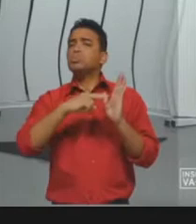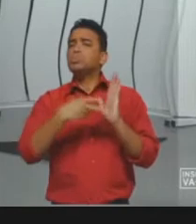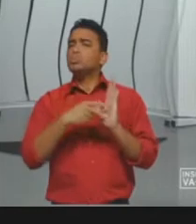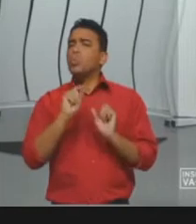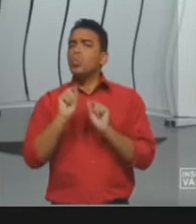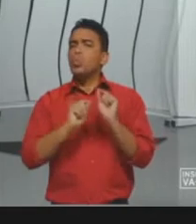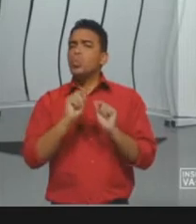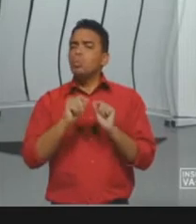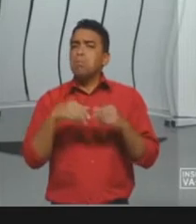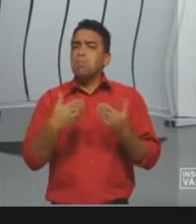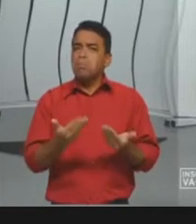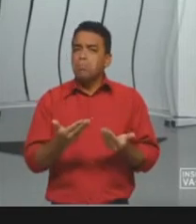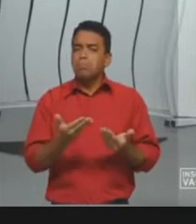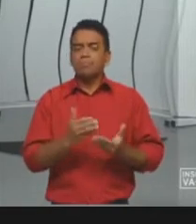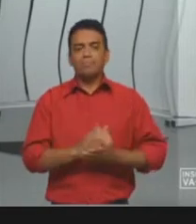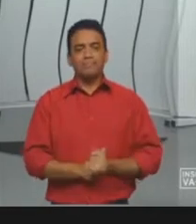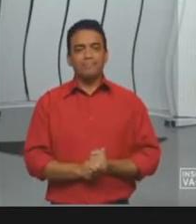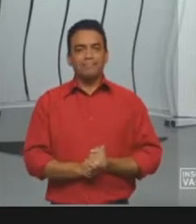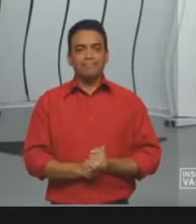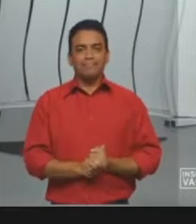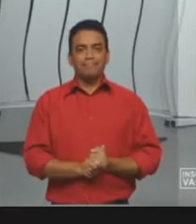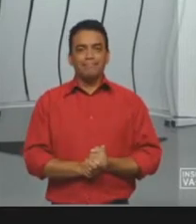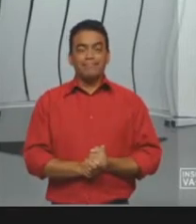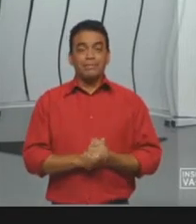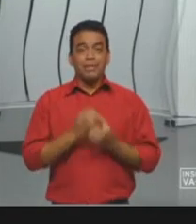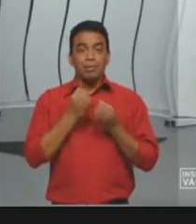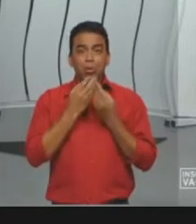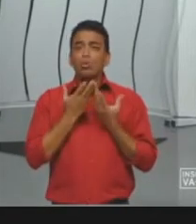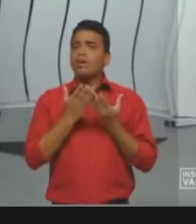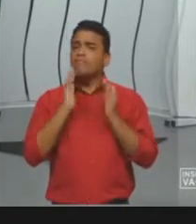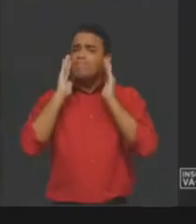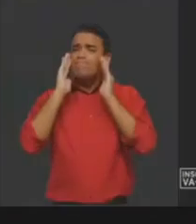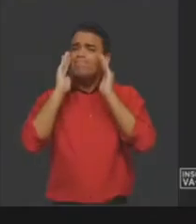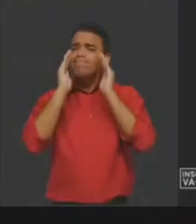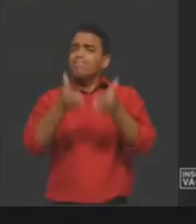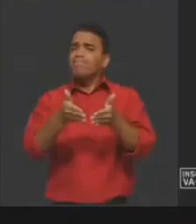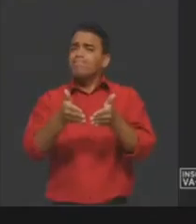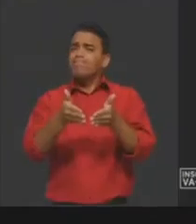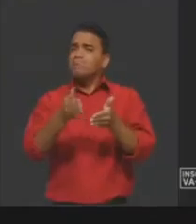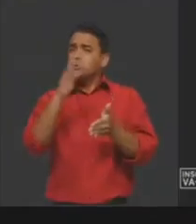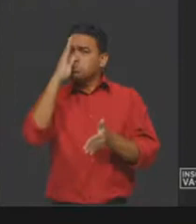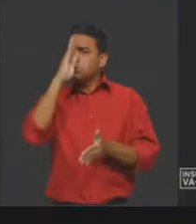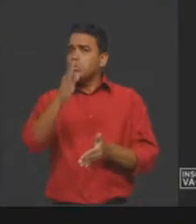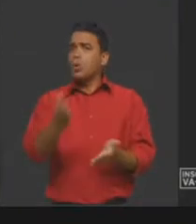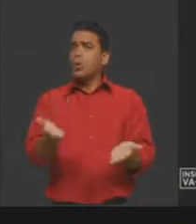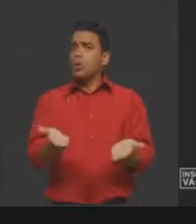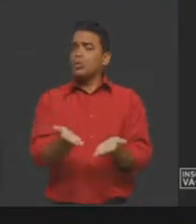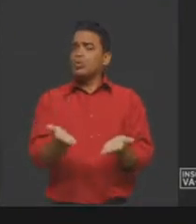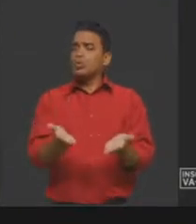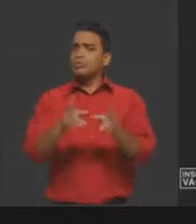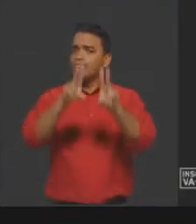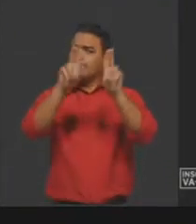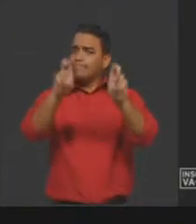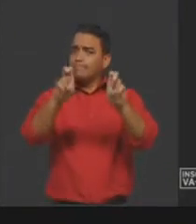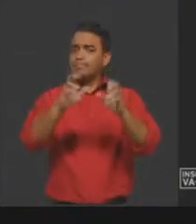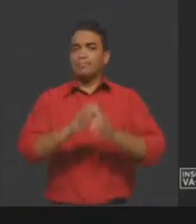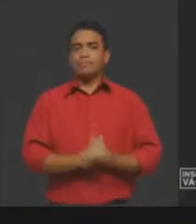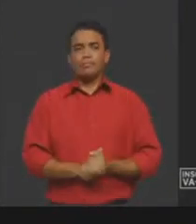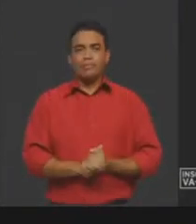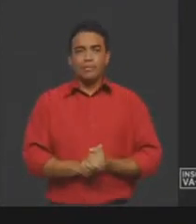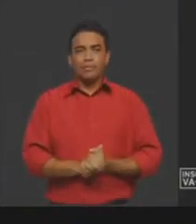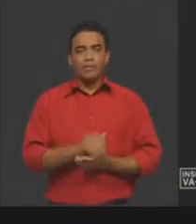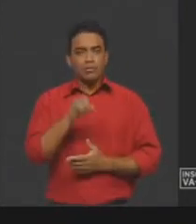taxonomia? Bom, quais são os objetivos principais desta aula? Eu gostaria que você,